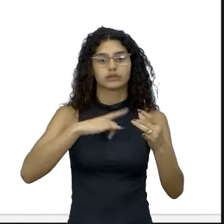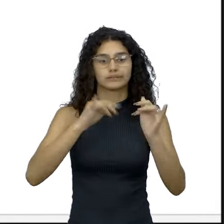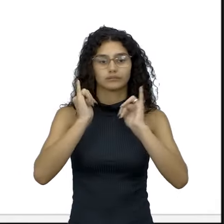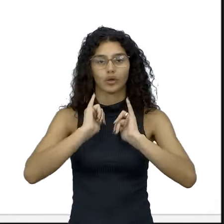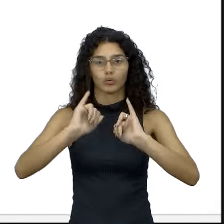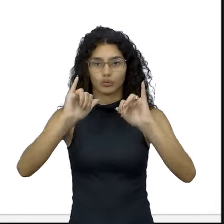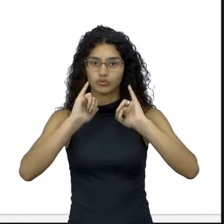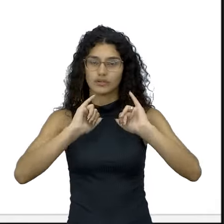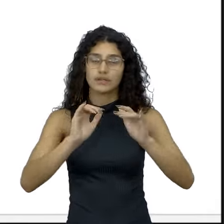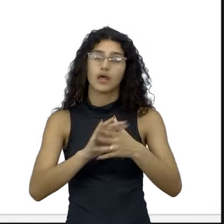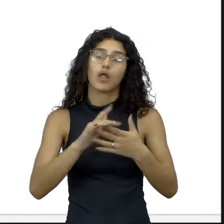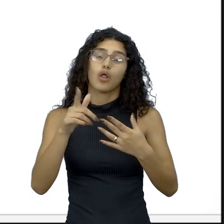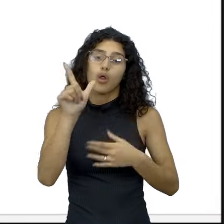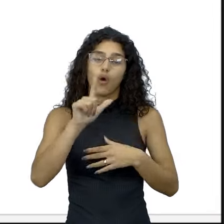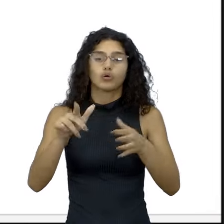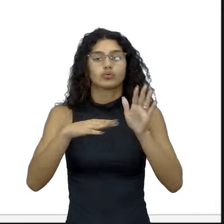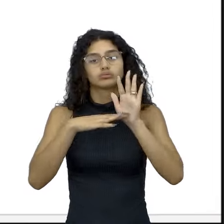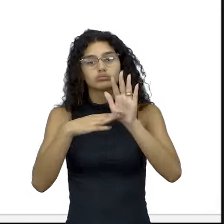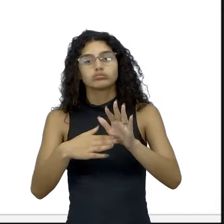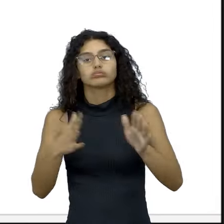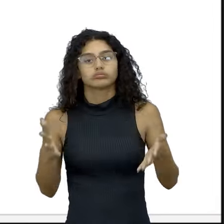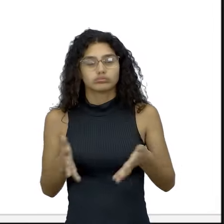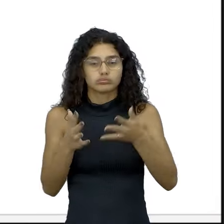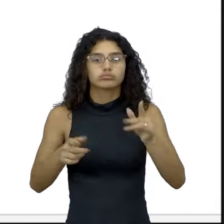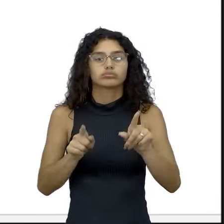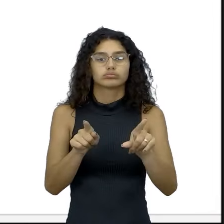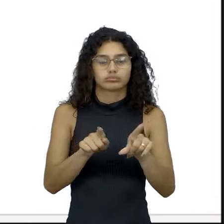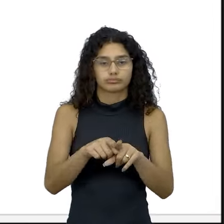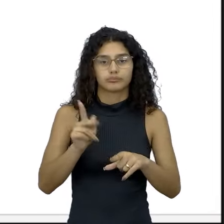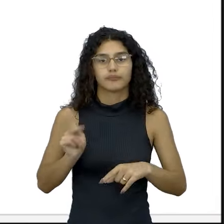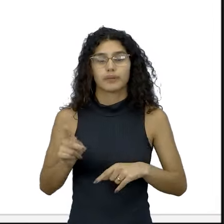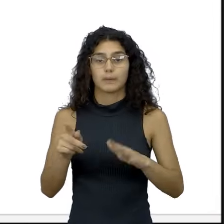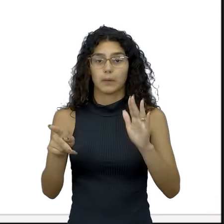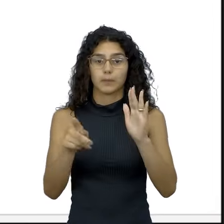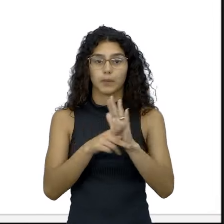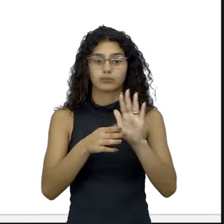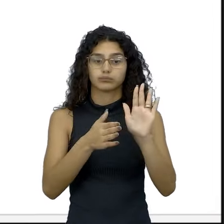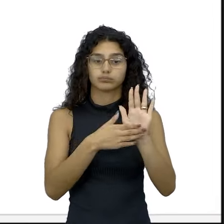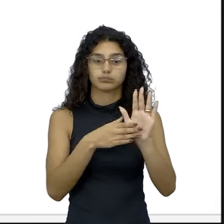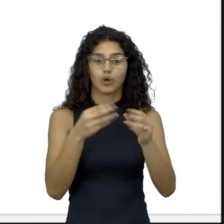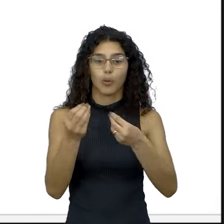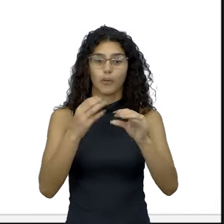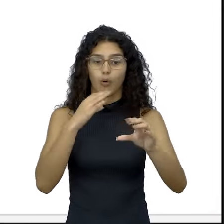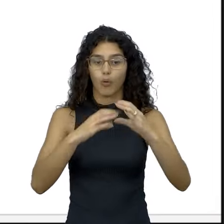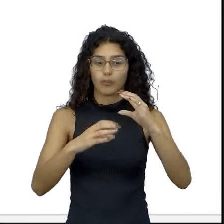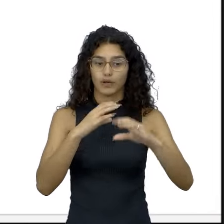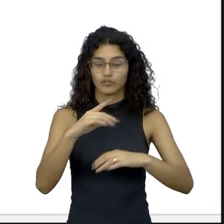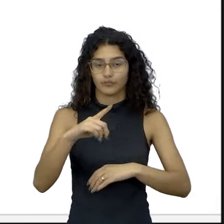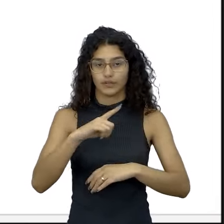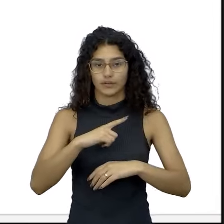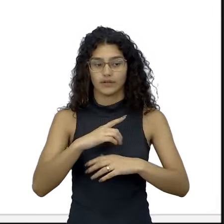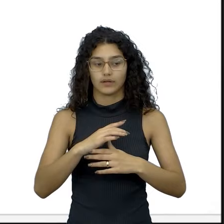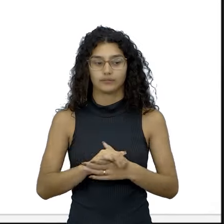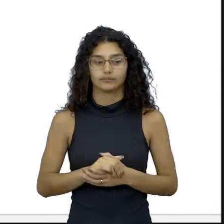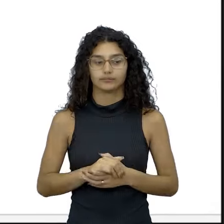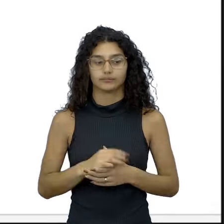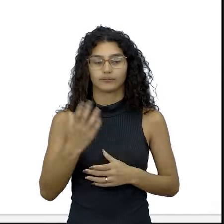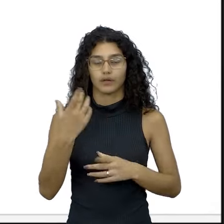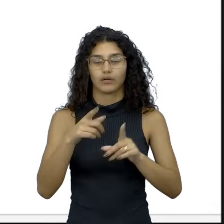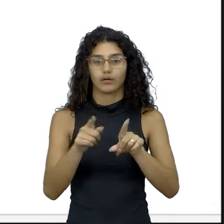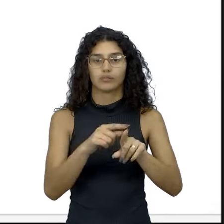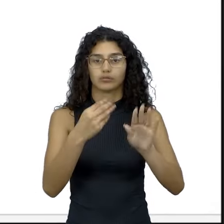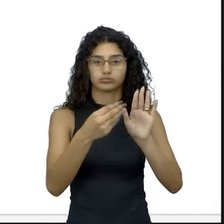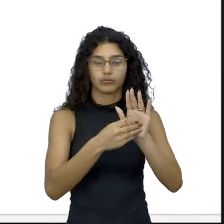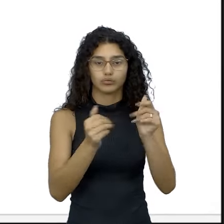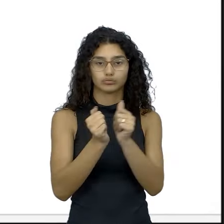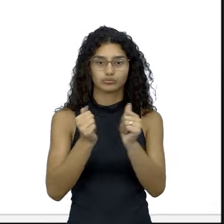notícia. Claro, orientados, inspirados aí sempre pelo nosso propósito comunicativo da sequência didática, que eu quero marcar aqui